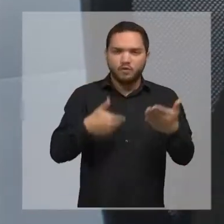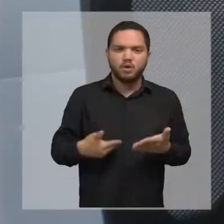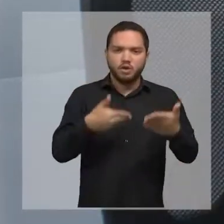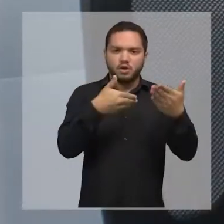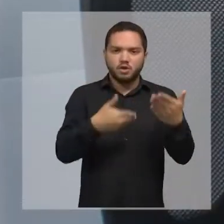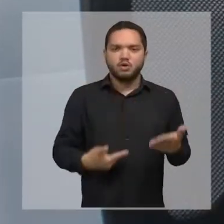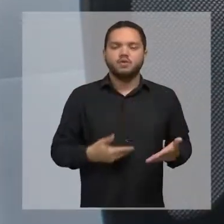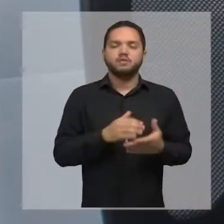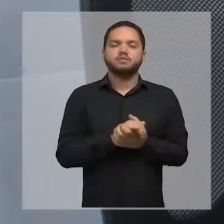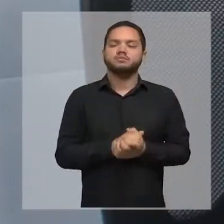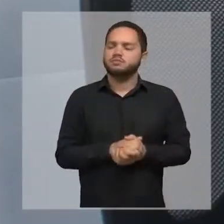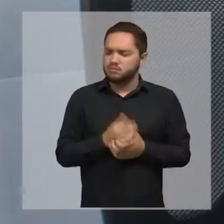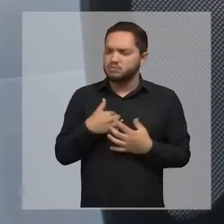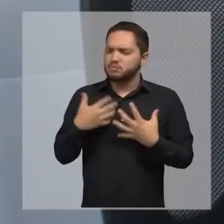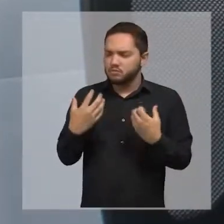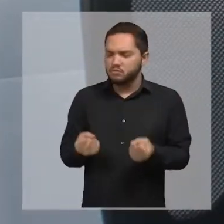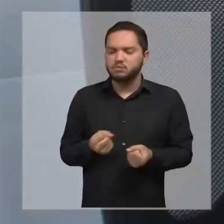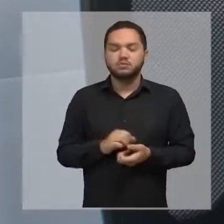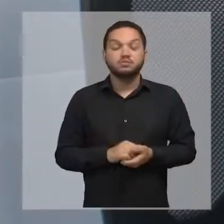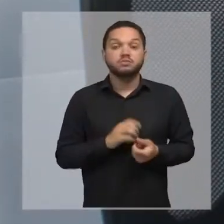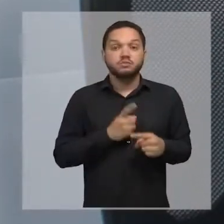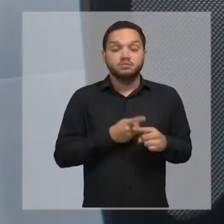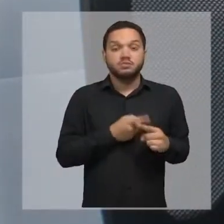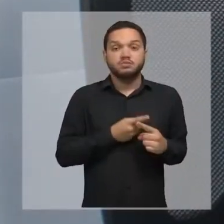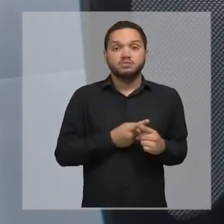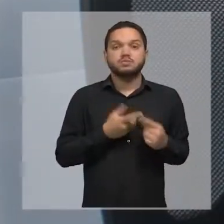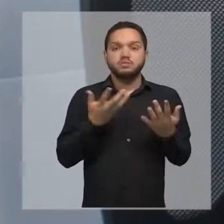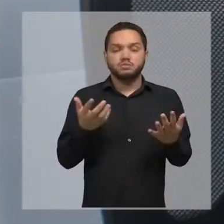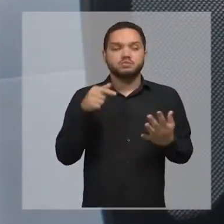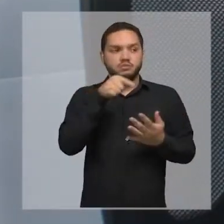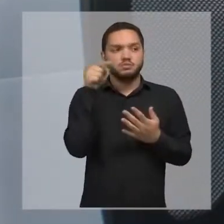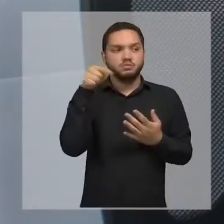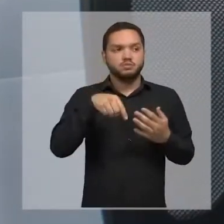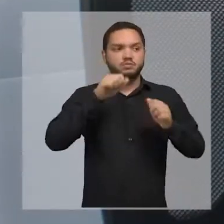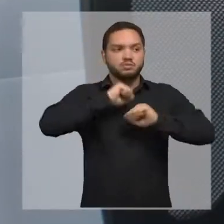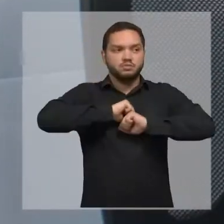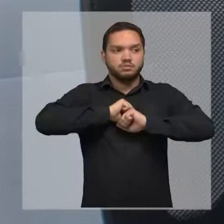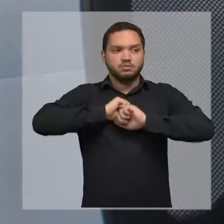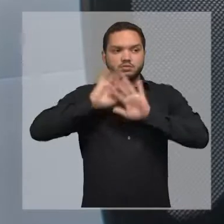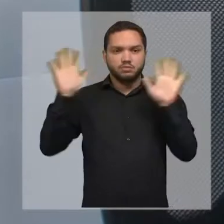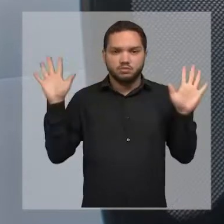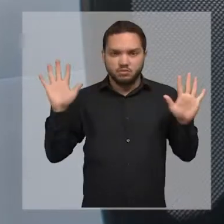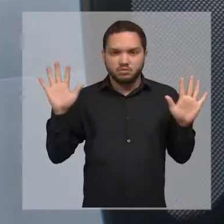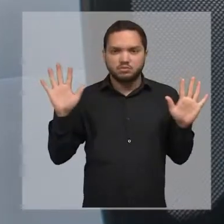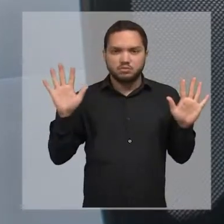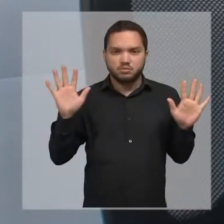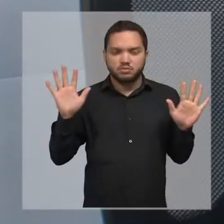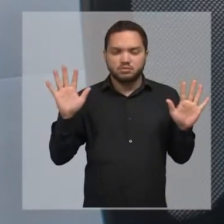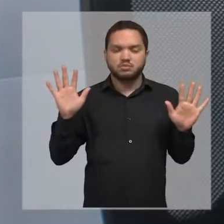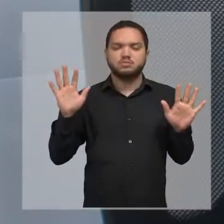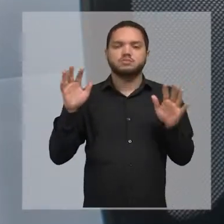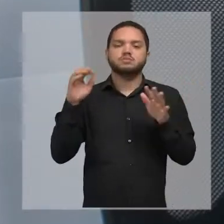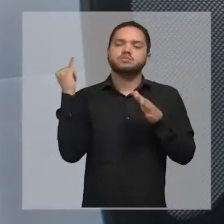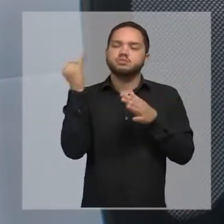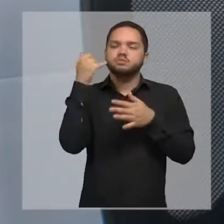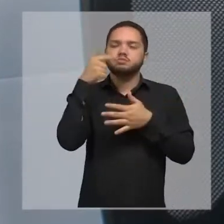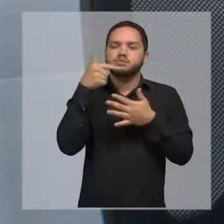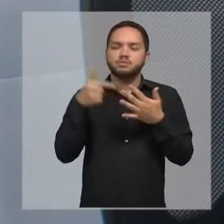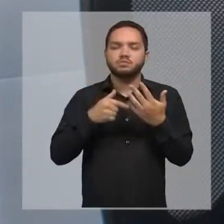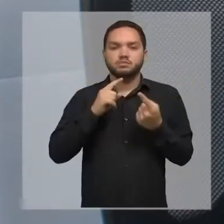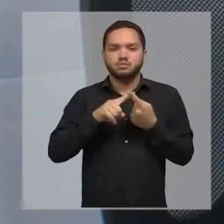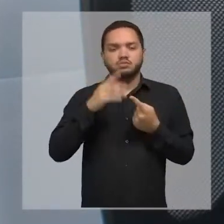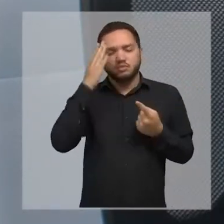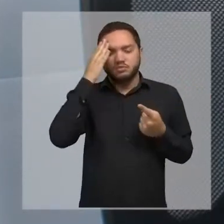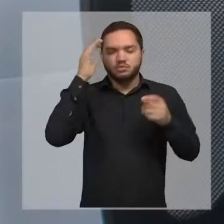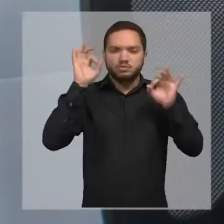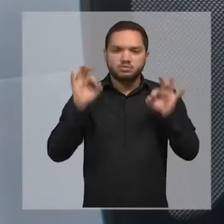né, meu amigo, que você não só esclareceu pontos fundamentais, mas que com